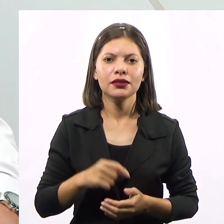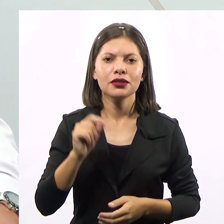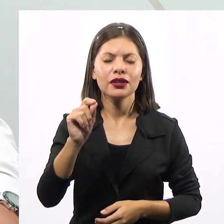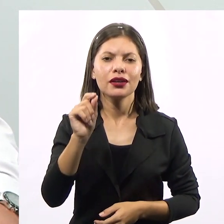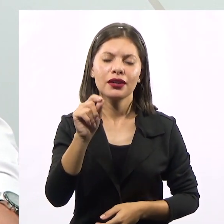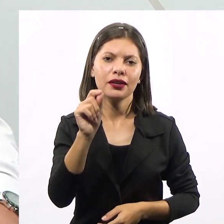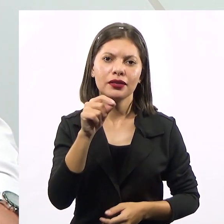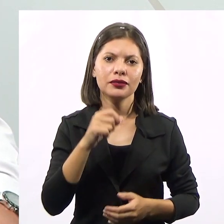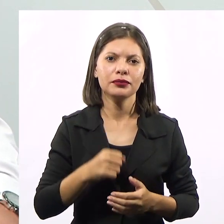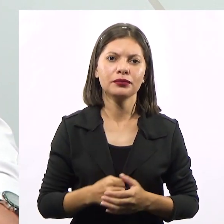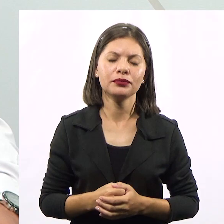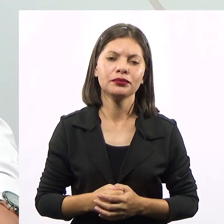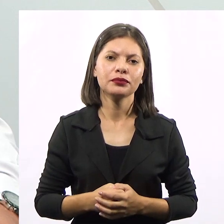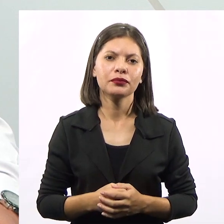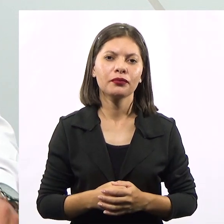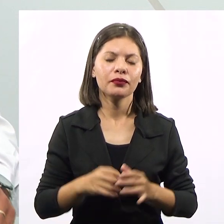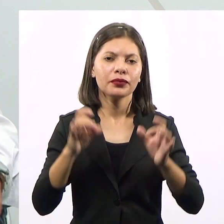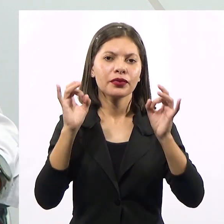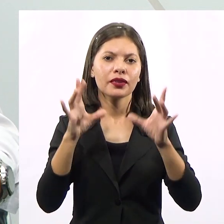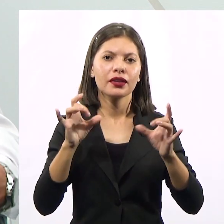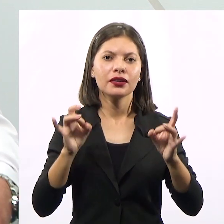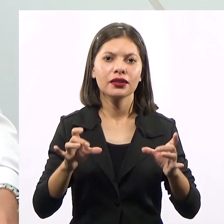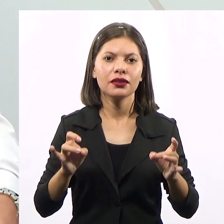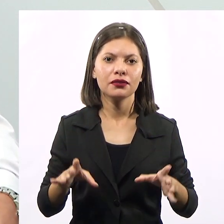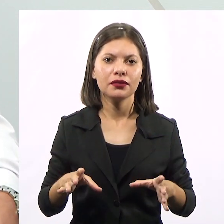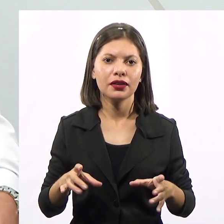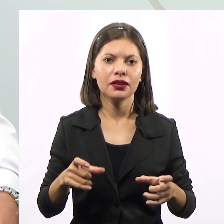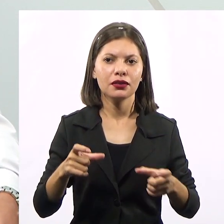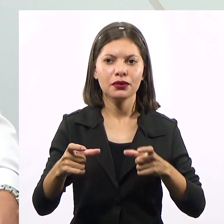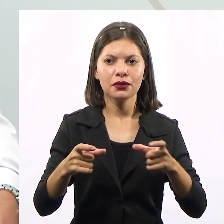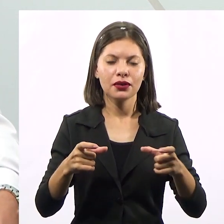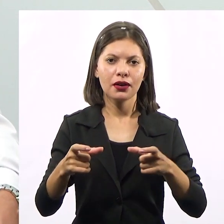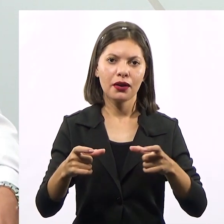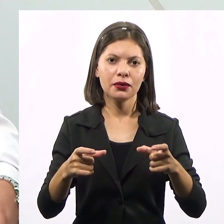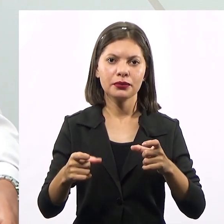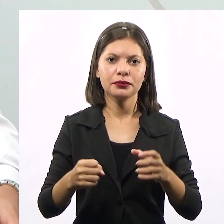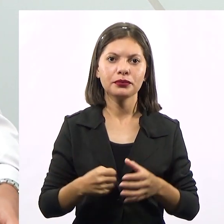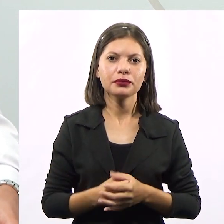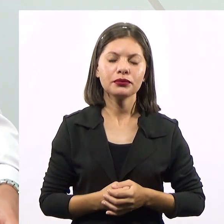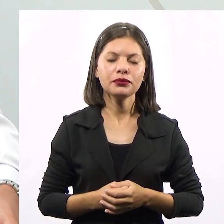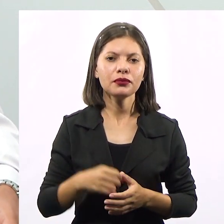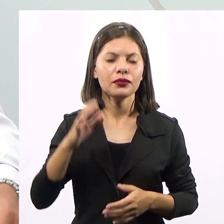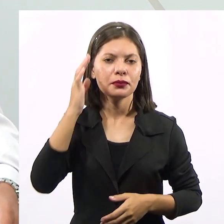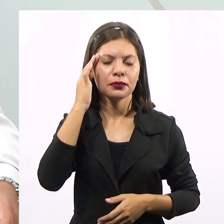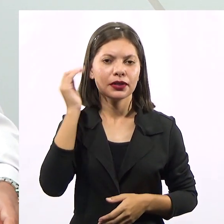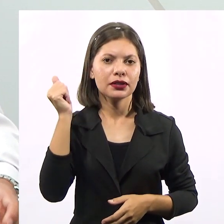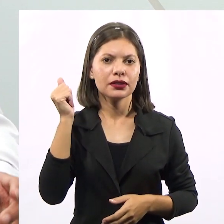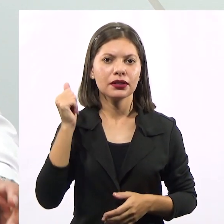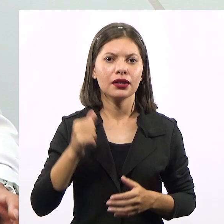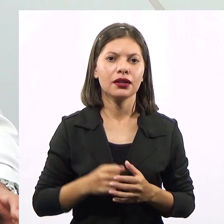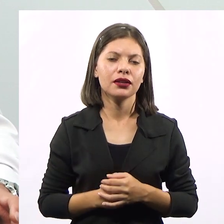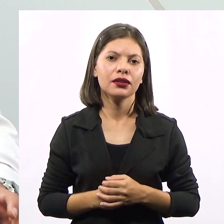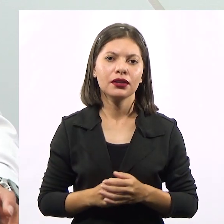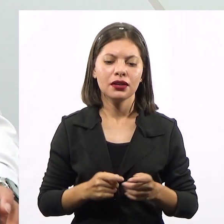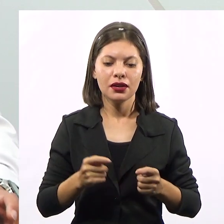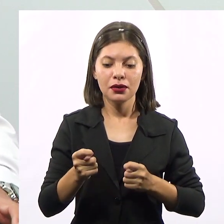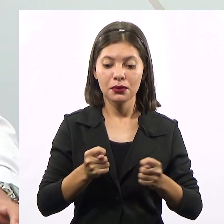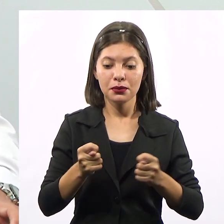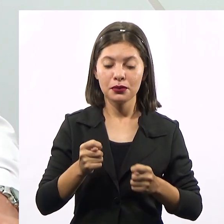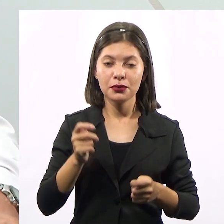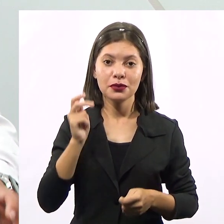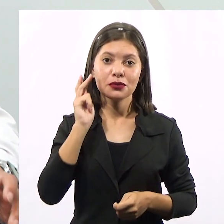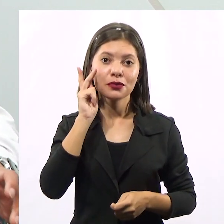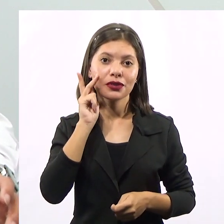que está no entorno dessa escola. Então, fazer a descrição de uma região, né, você vai pensar os